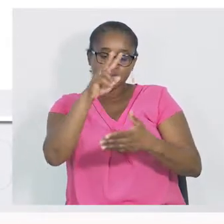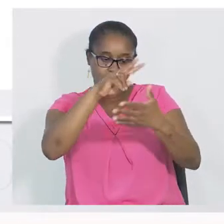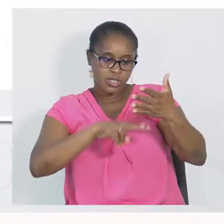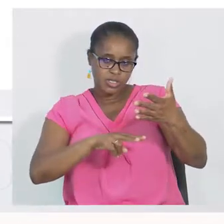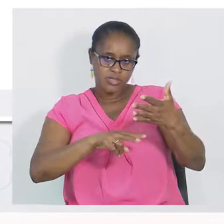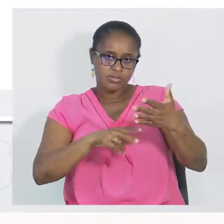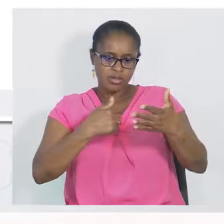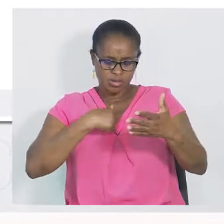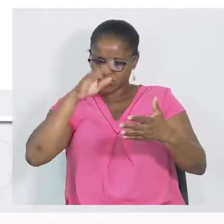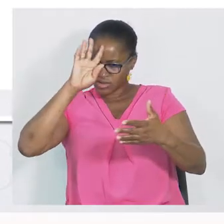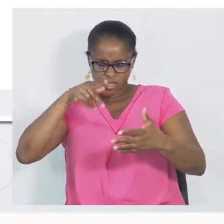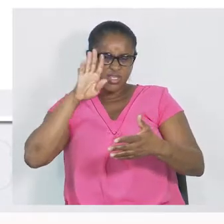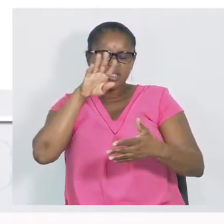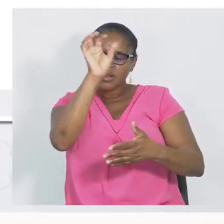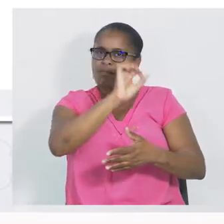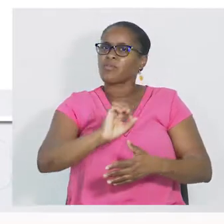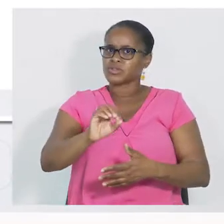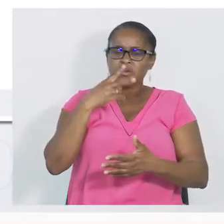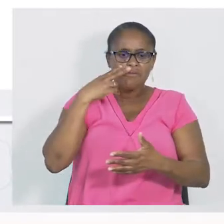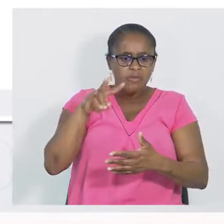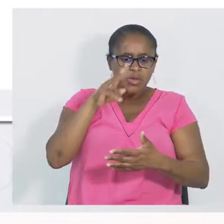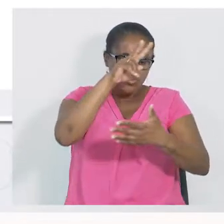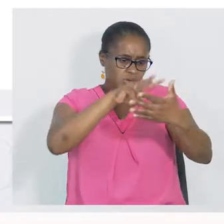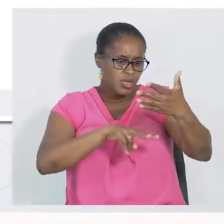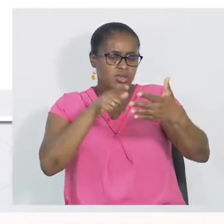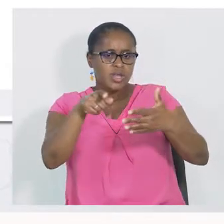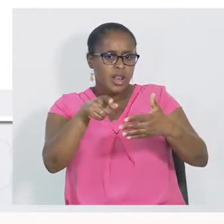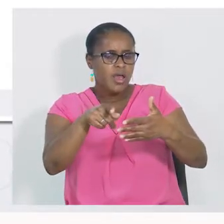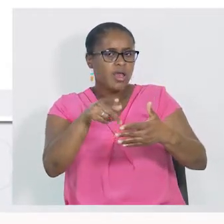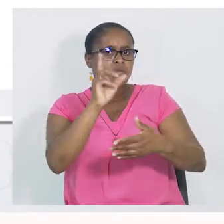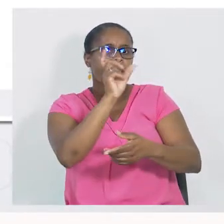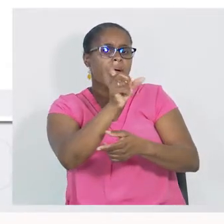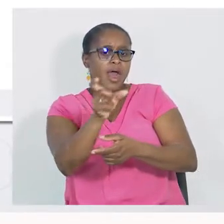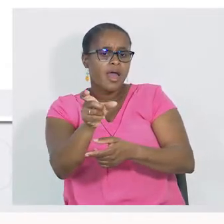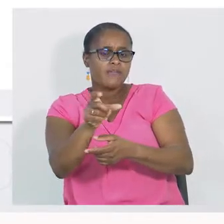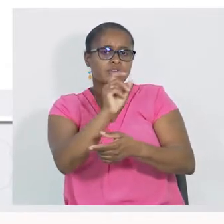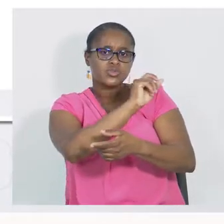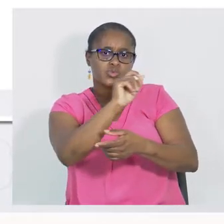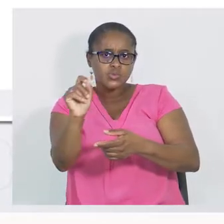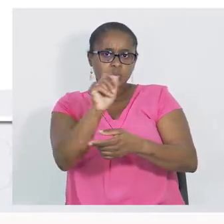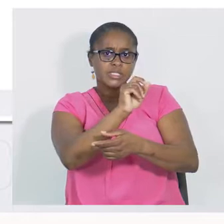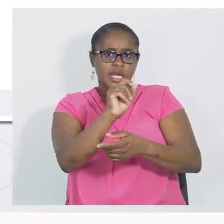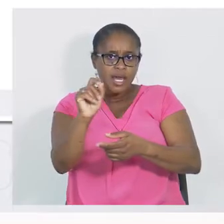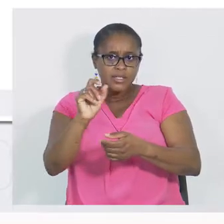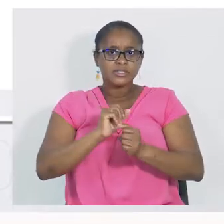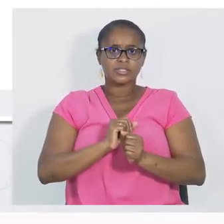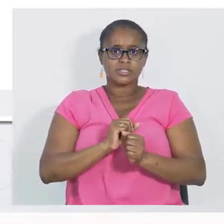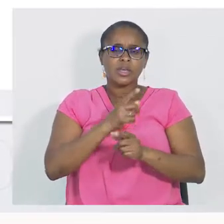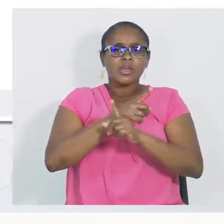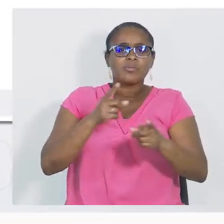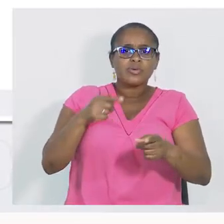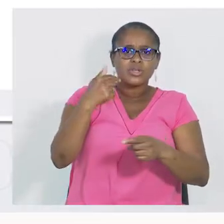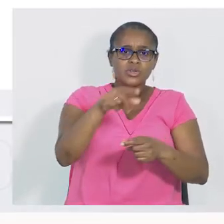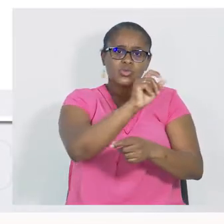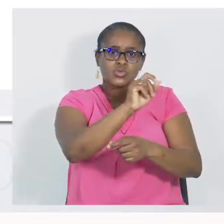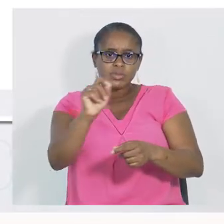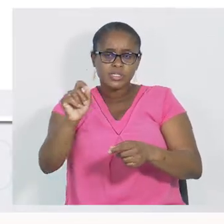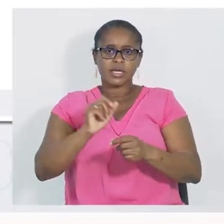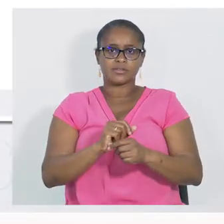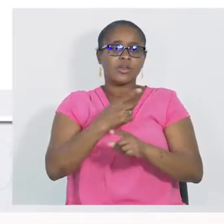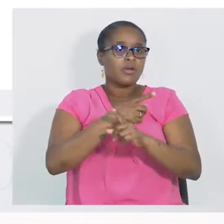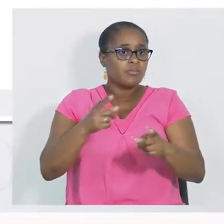de acordo com o texto, quais são os sentimentos que as personagens exprimem pela tia Laia? De